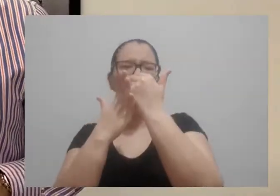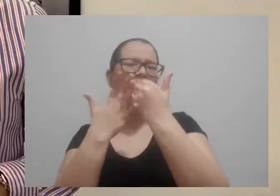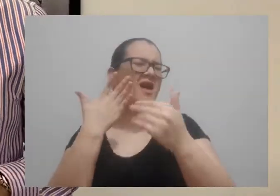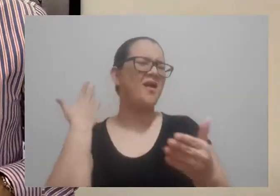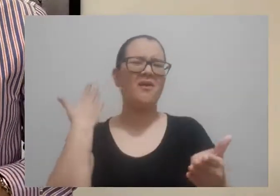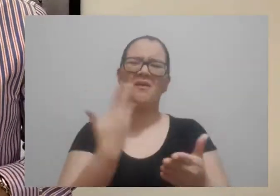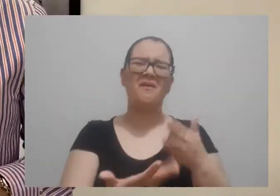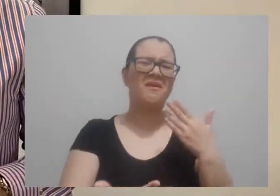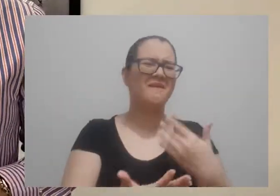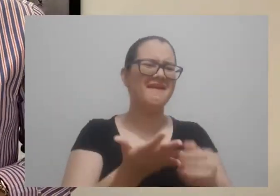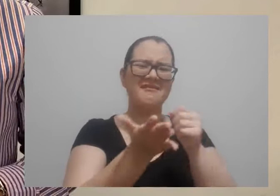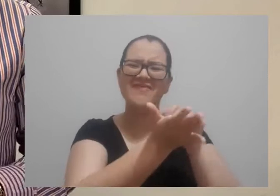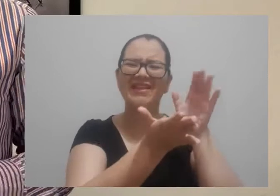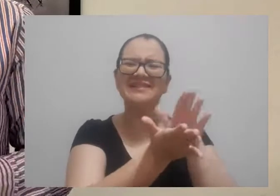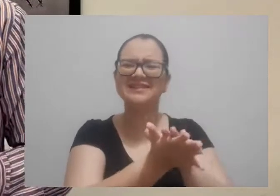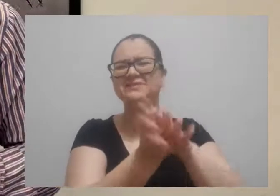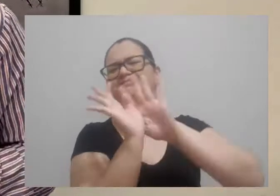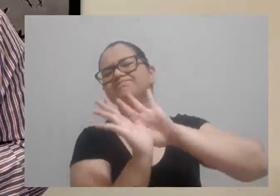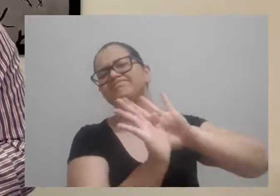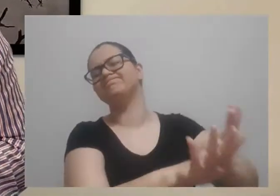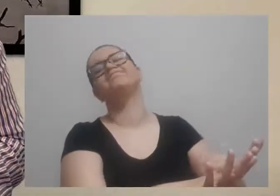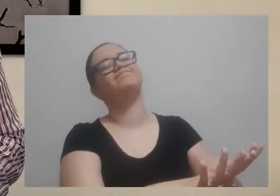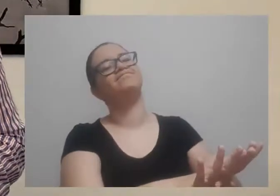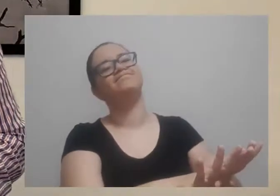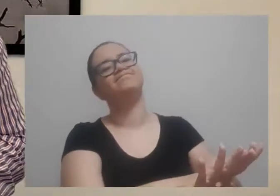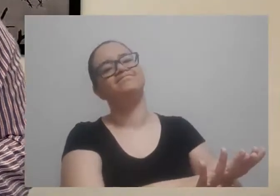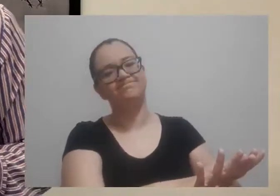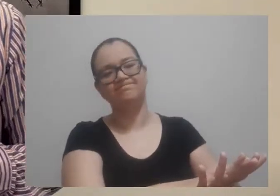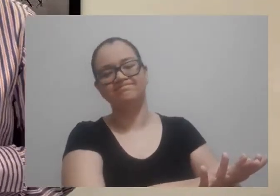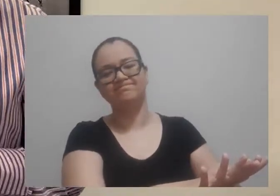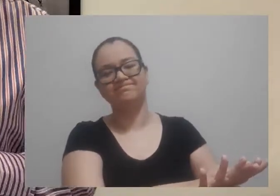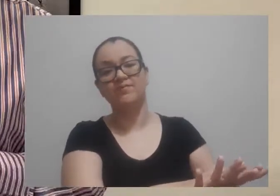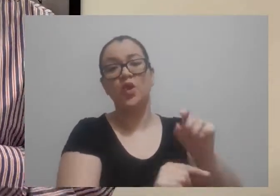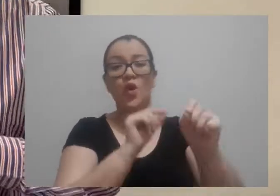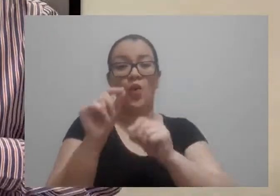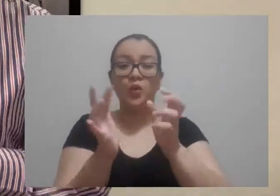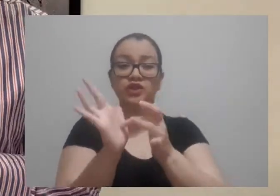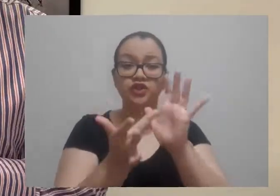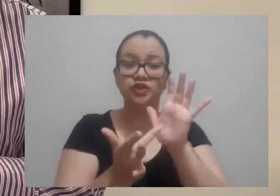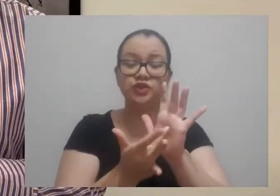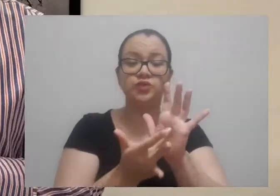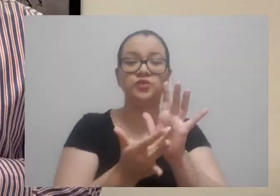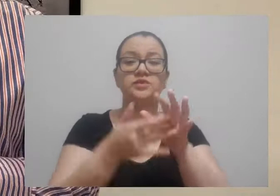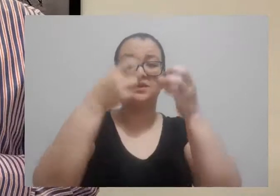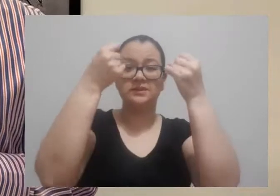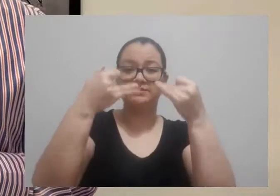retaliação. O que Jesus está dizendo nesses versos, mais do que qualquer outra